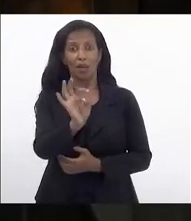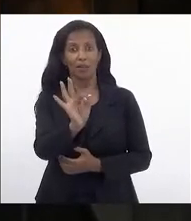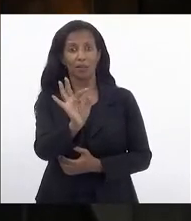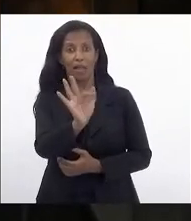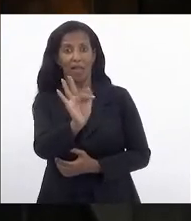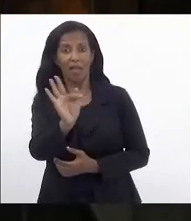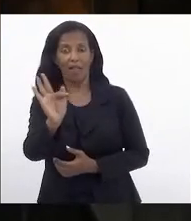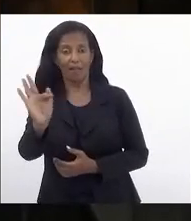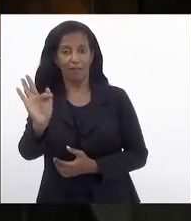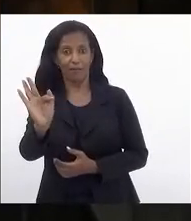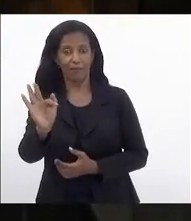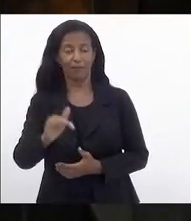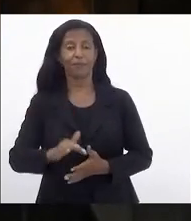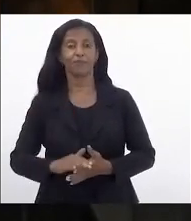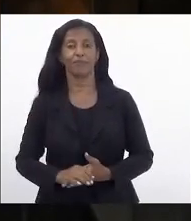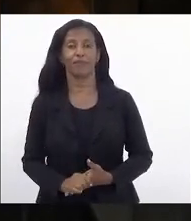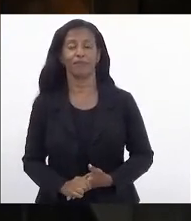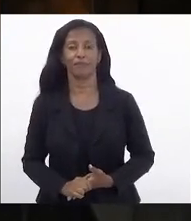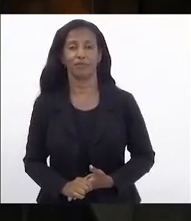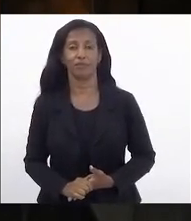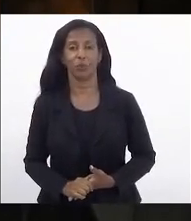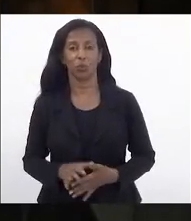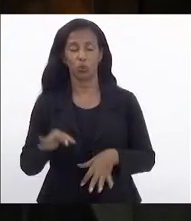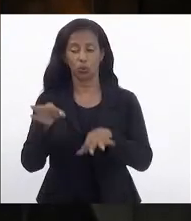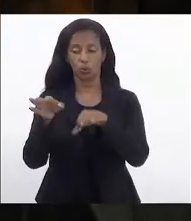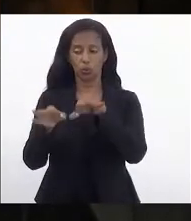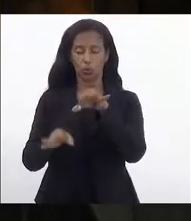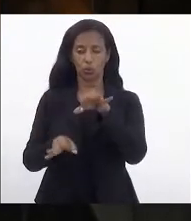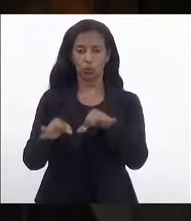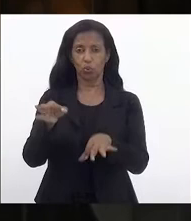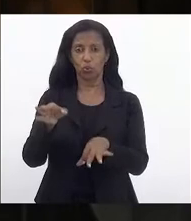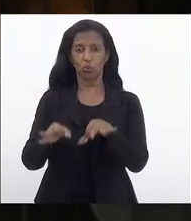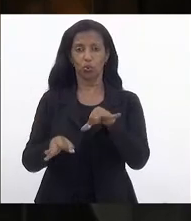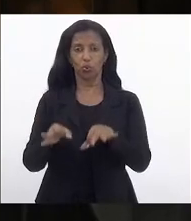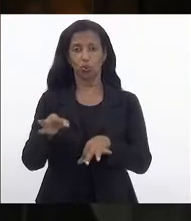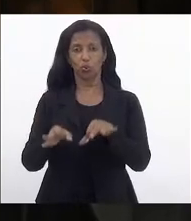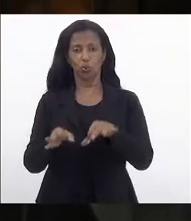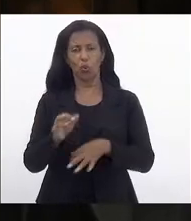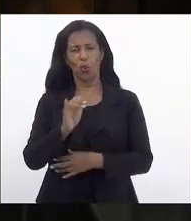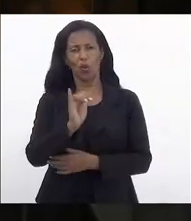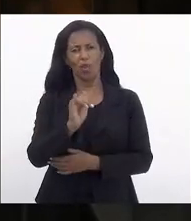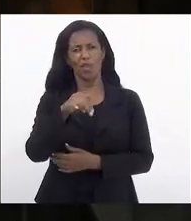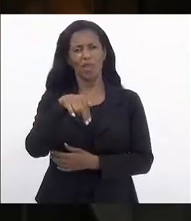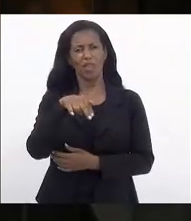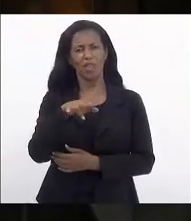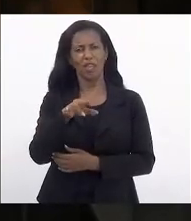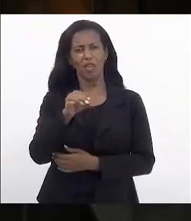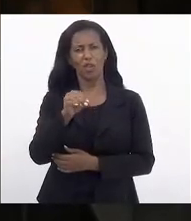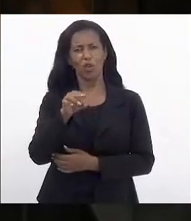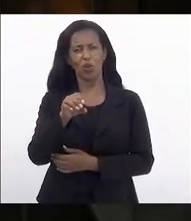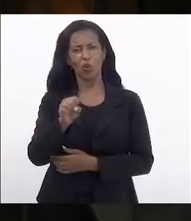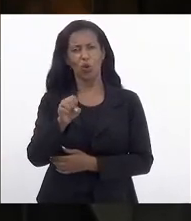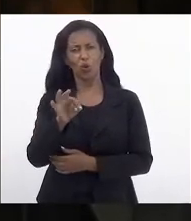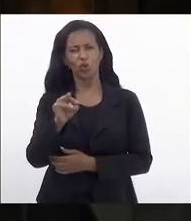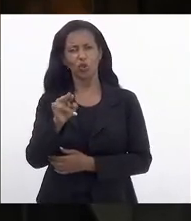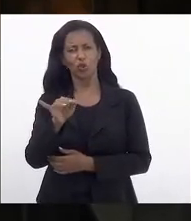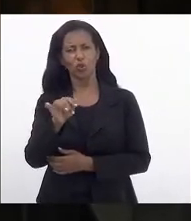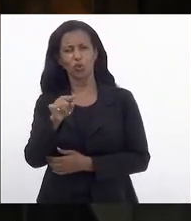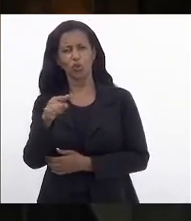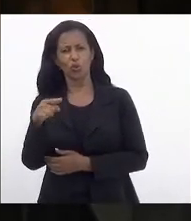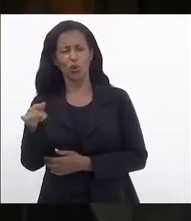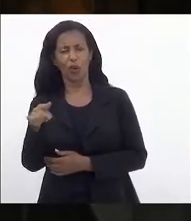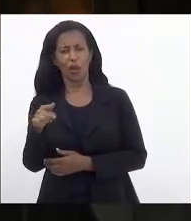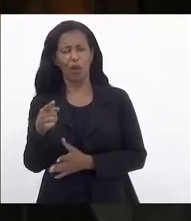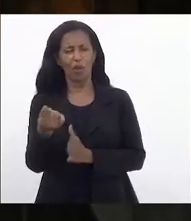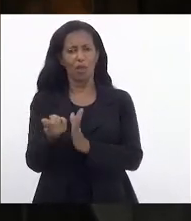Federal julgou inconstitucional que as